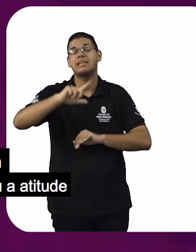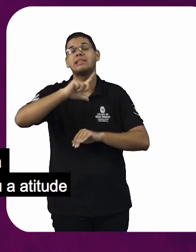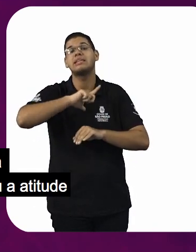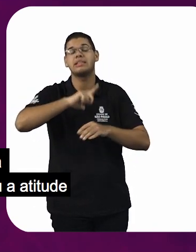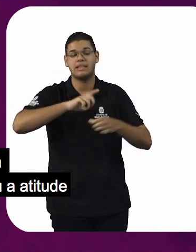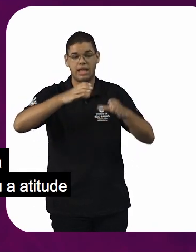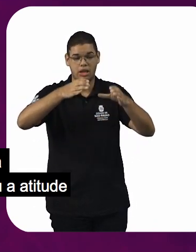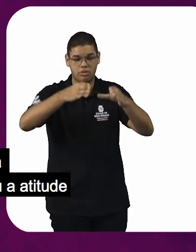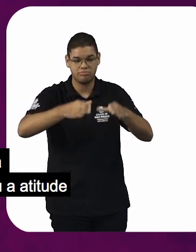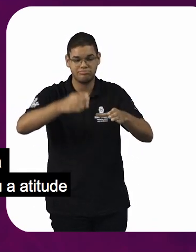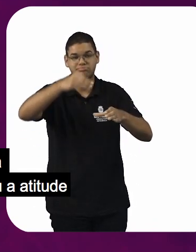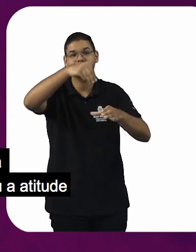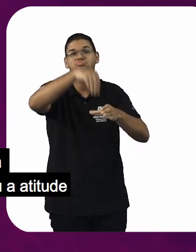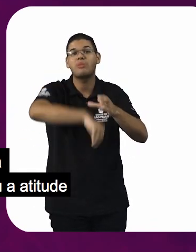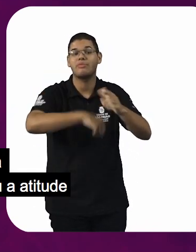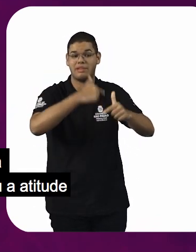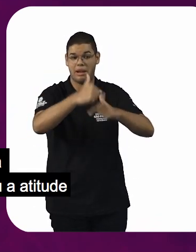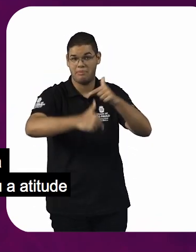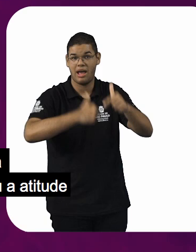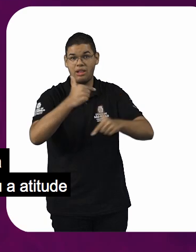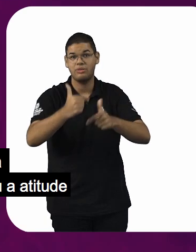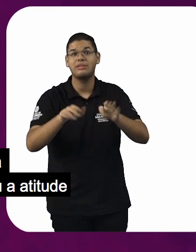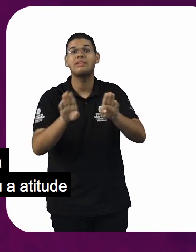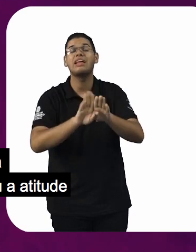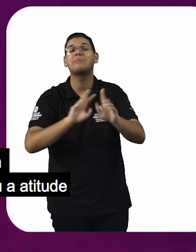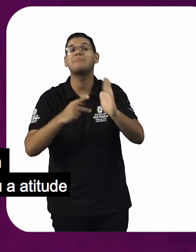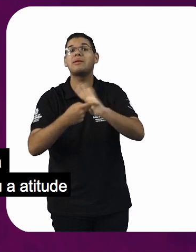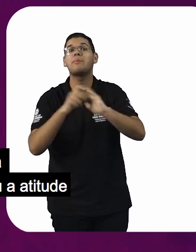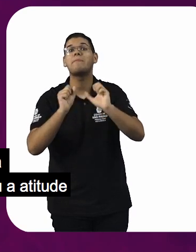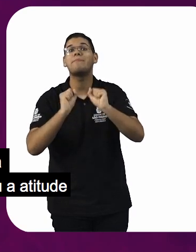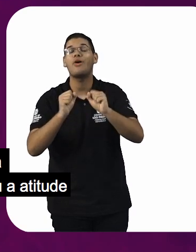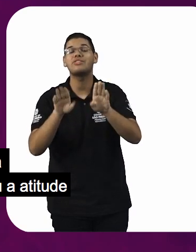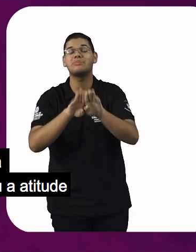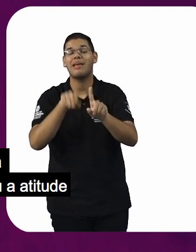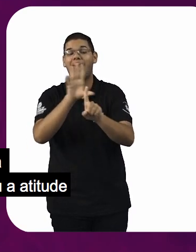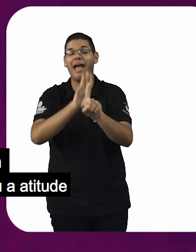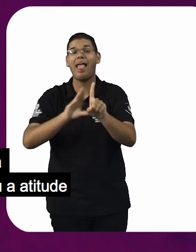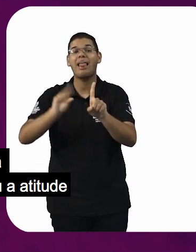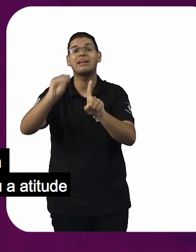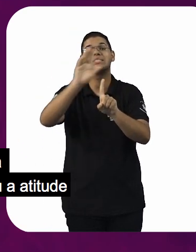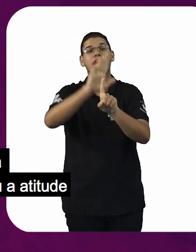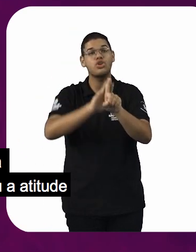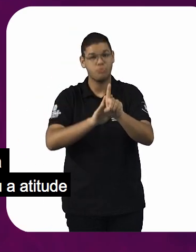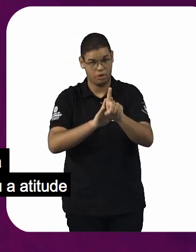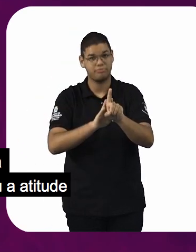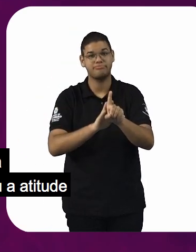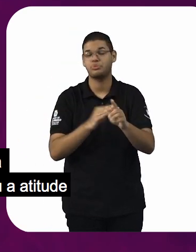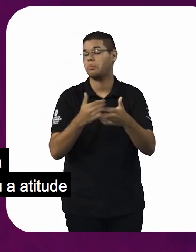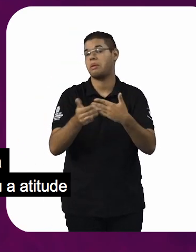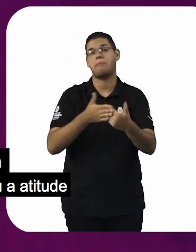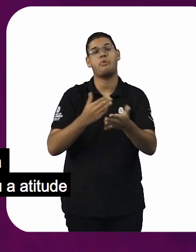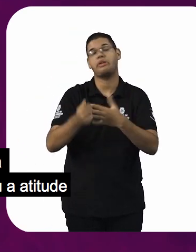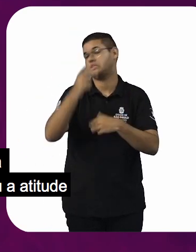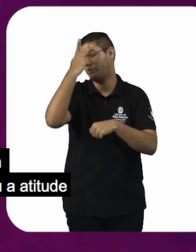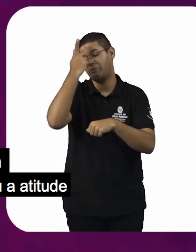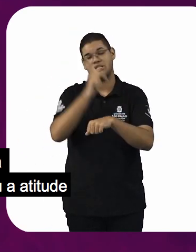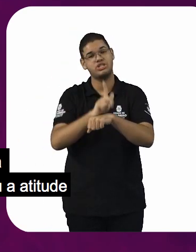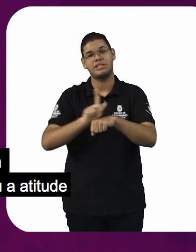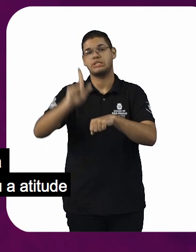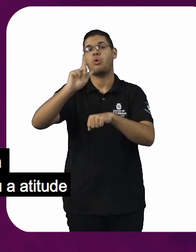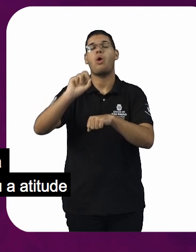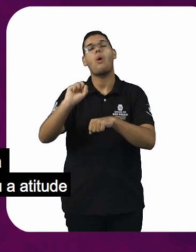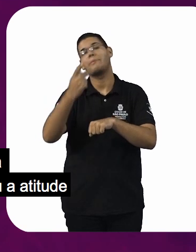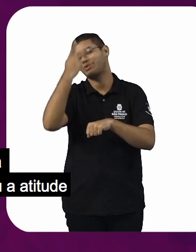configura também assédio moral. E aí é onde a empresa responde, né? Não importa se foi um gestor, um funcionário da empresa